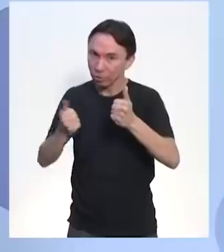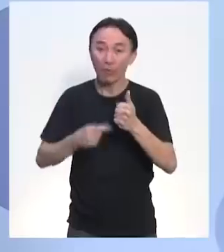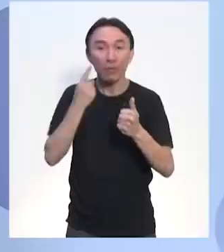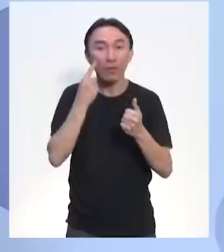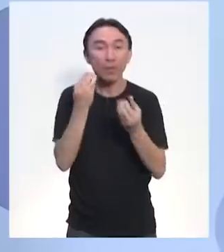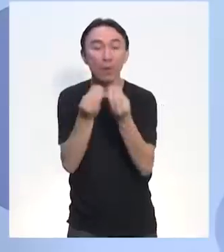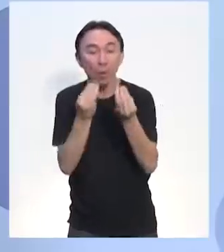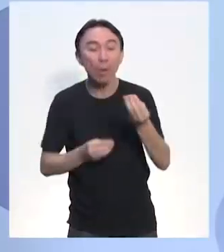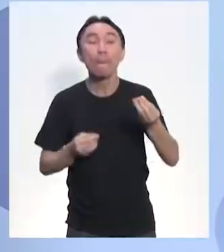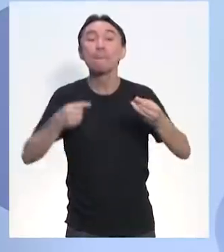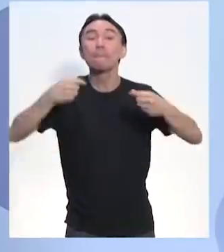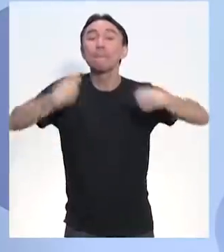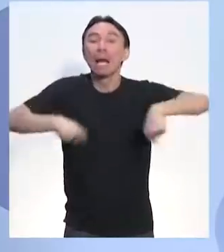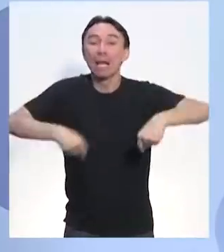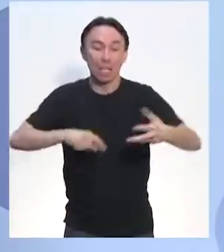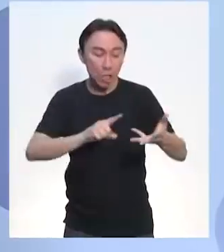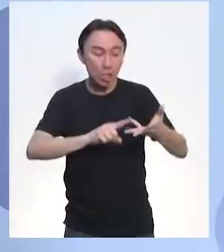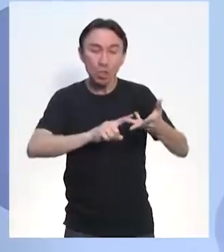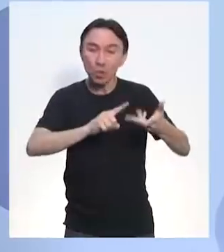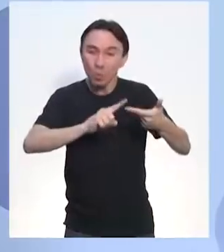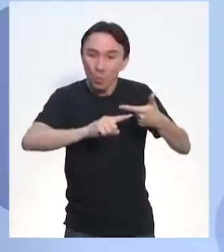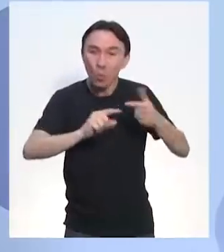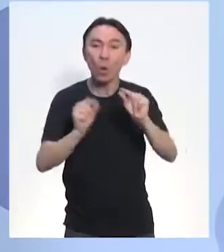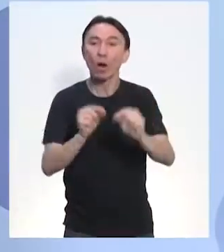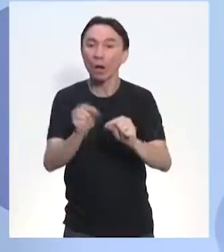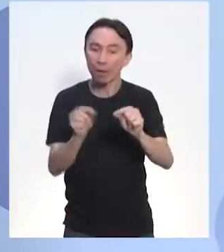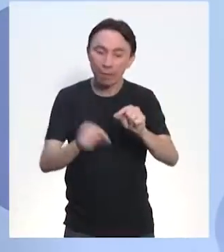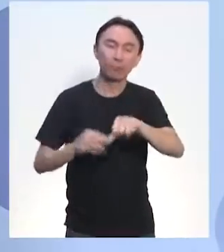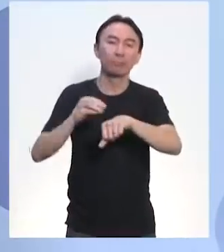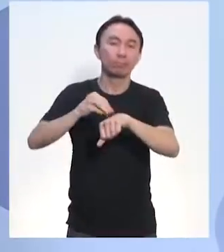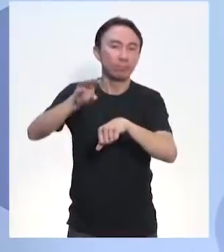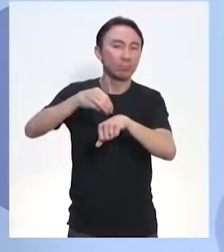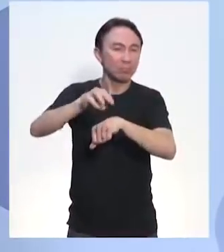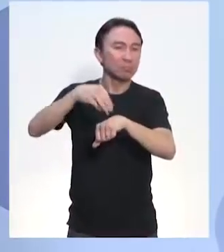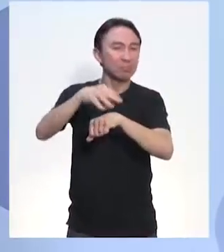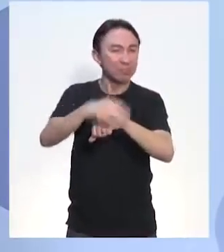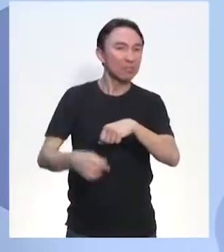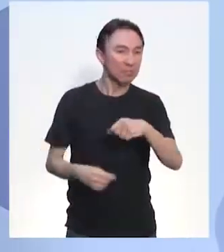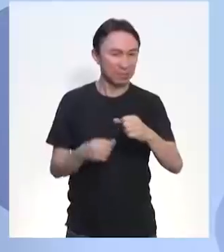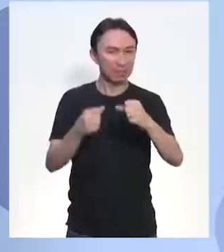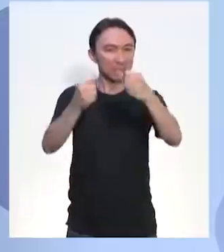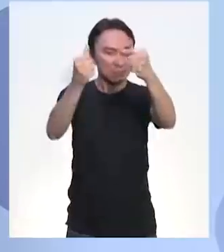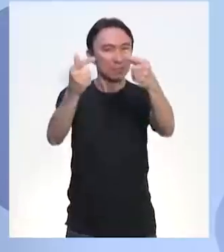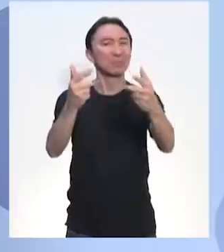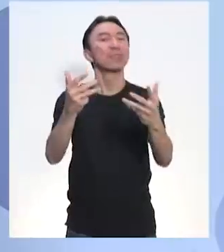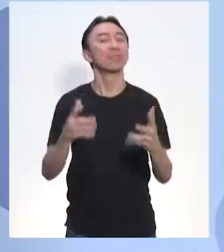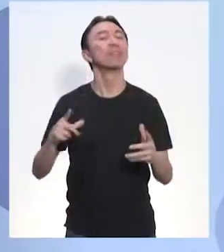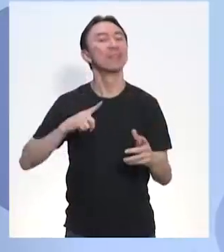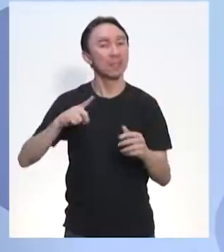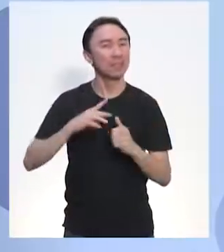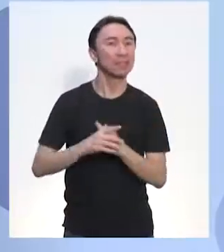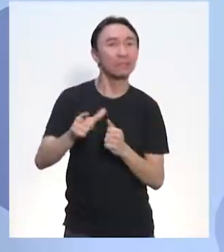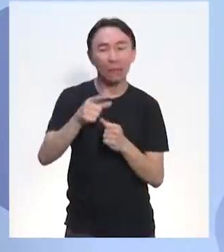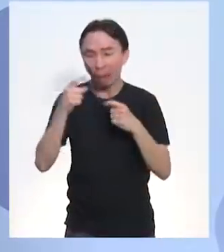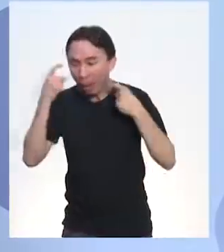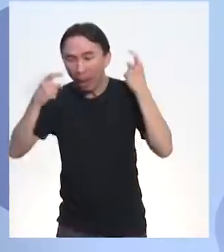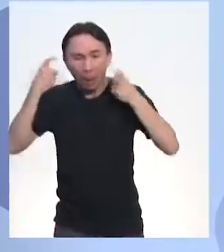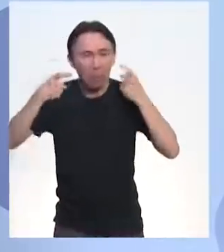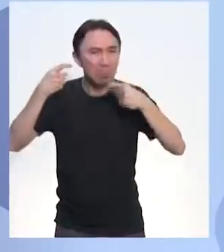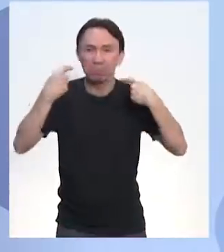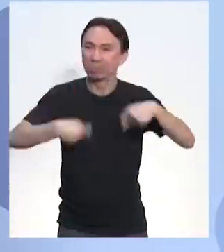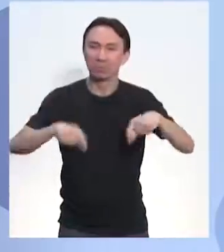tá? Então, quem for participar aí junto com seus professores, não se preocupe, porque nós vamos fazer esse direcionamento de qual